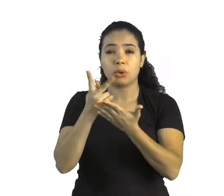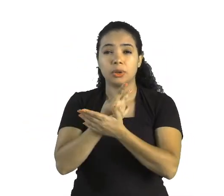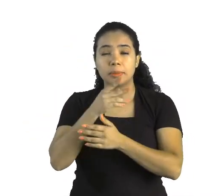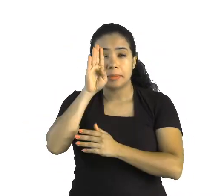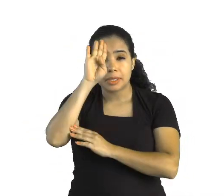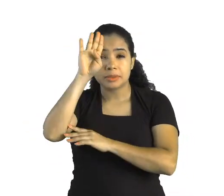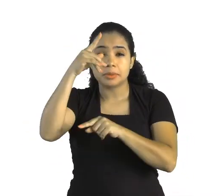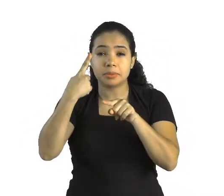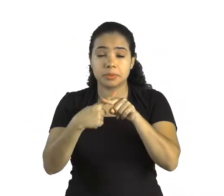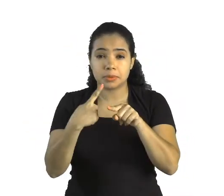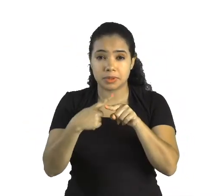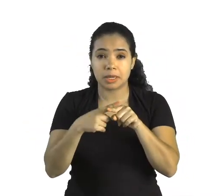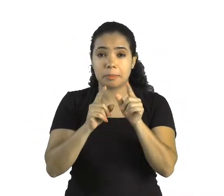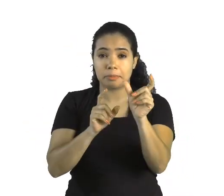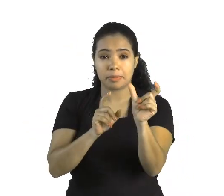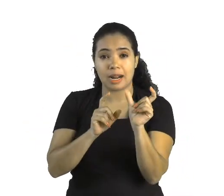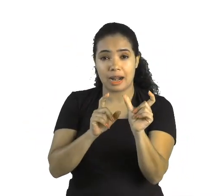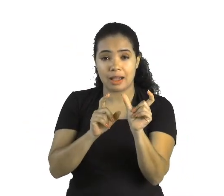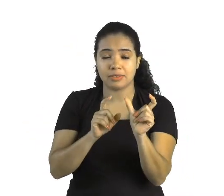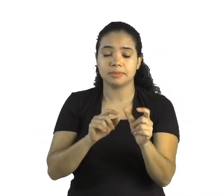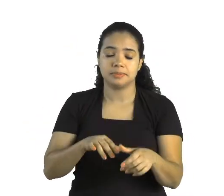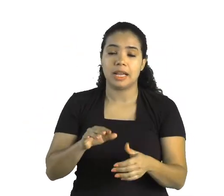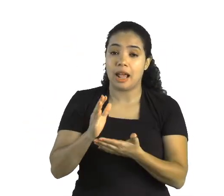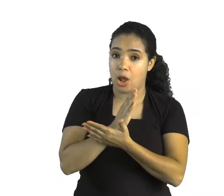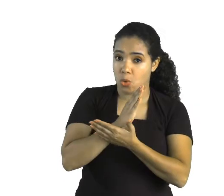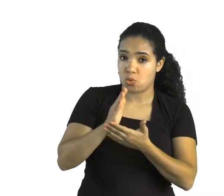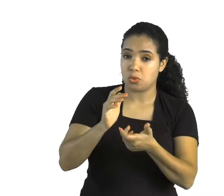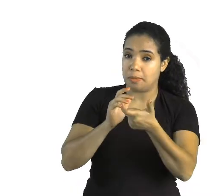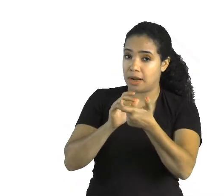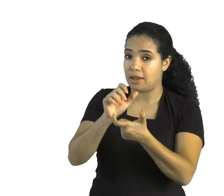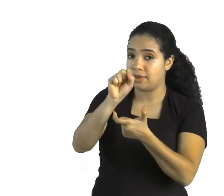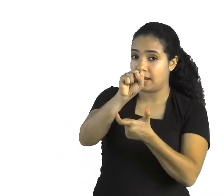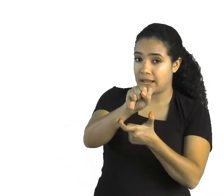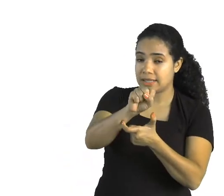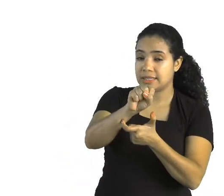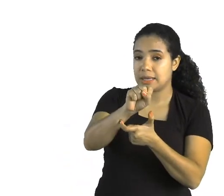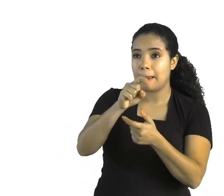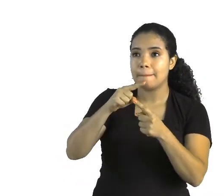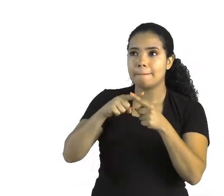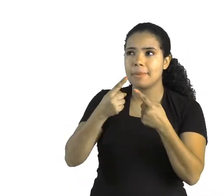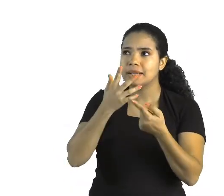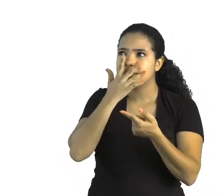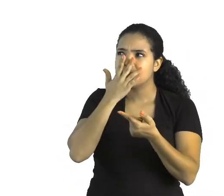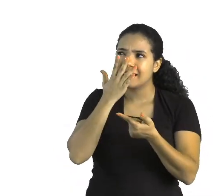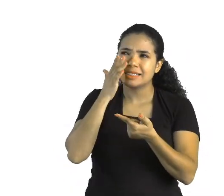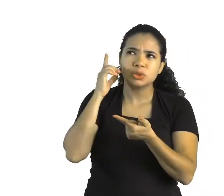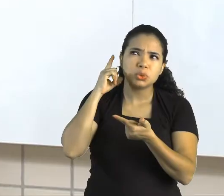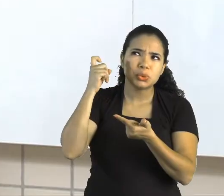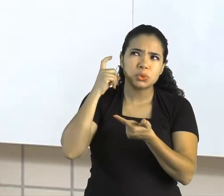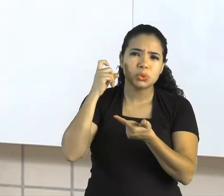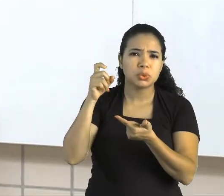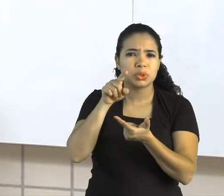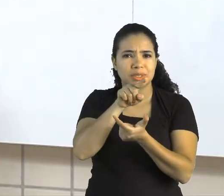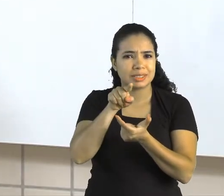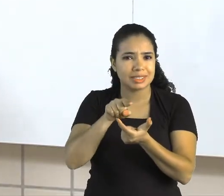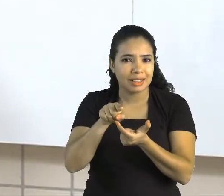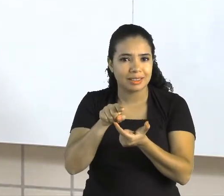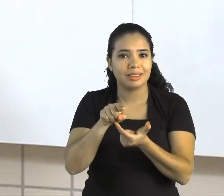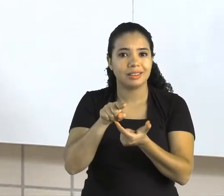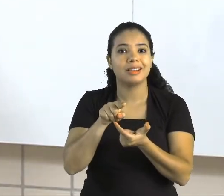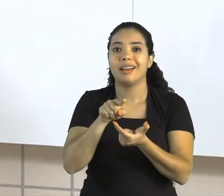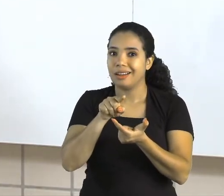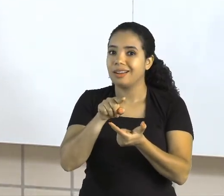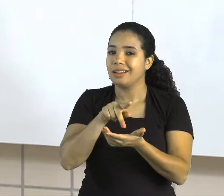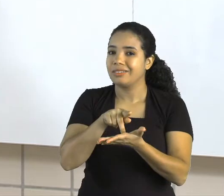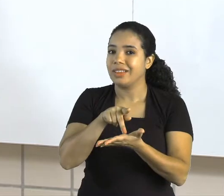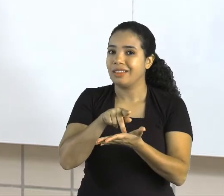principalmente porque há palavras que são escritas com S, mas têm o som de Z. Verdade, não é? Quando